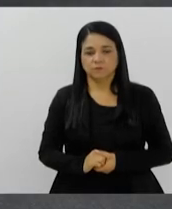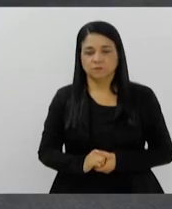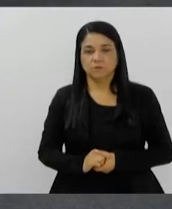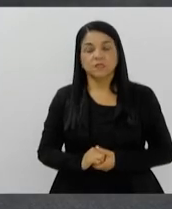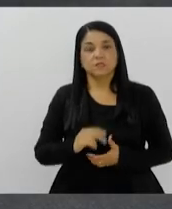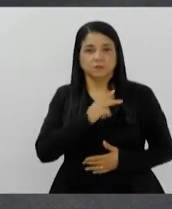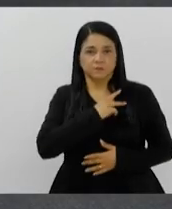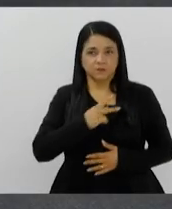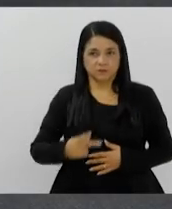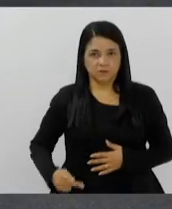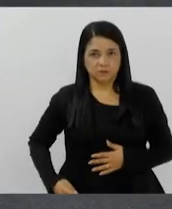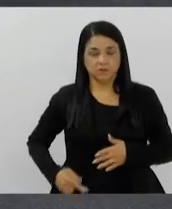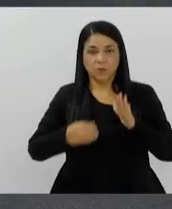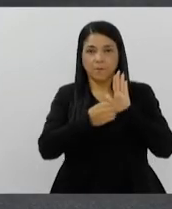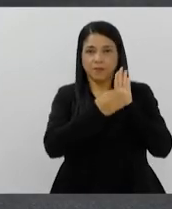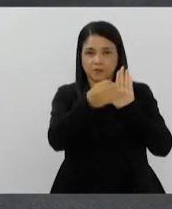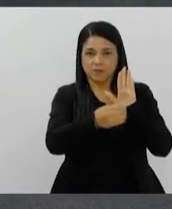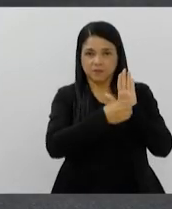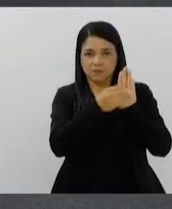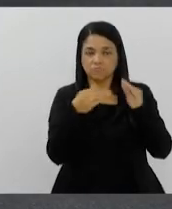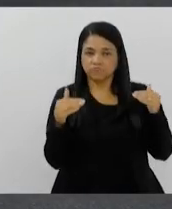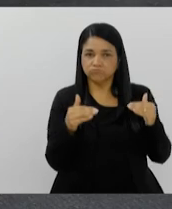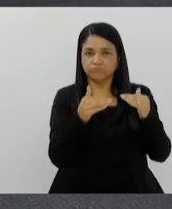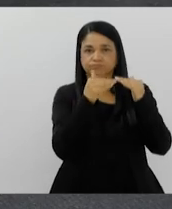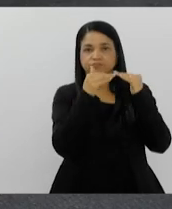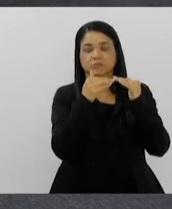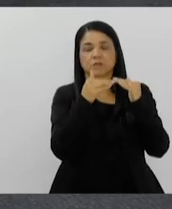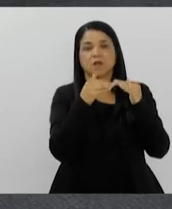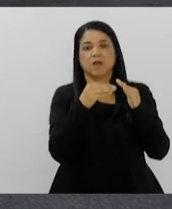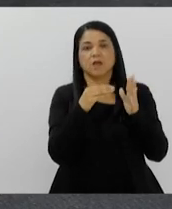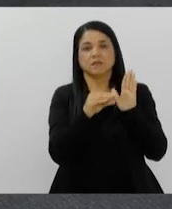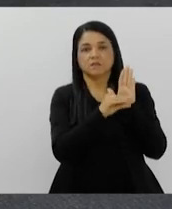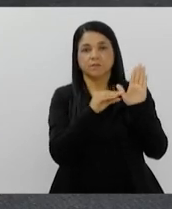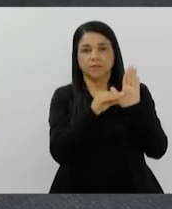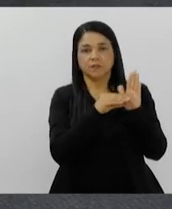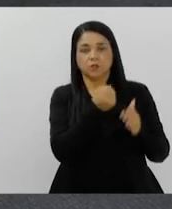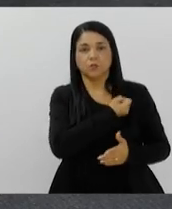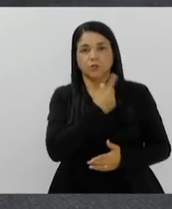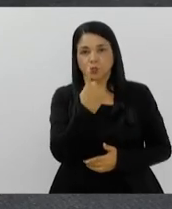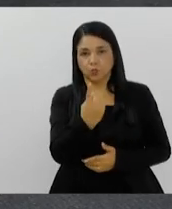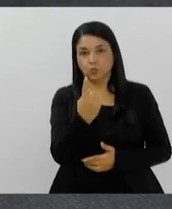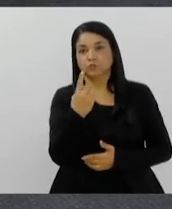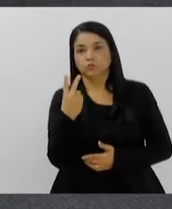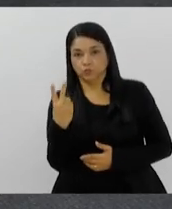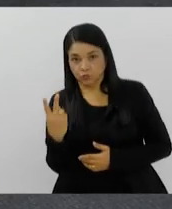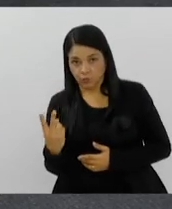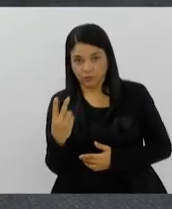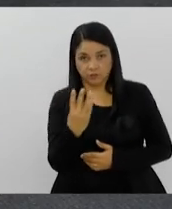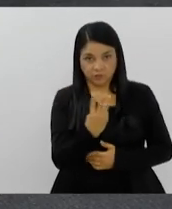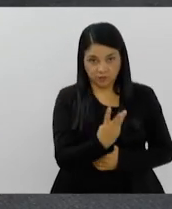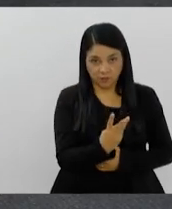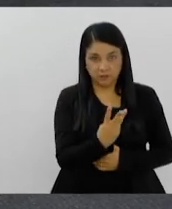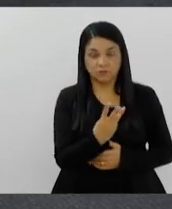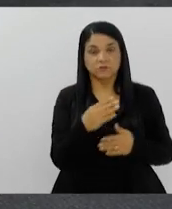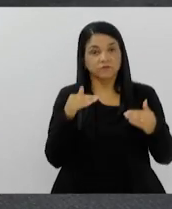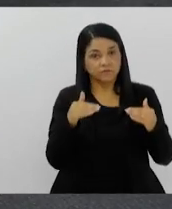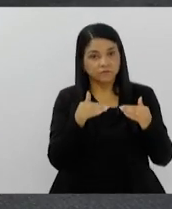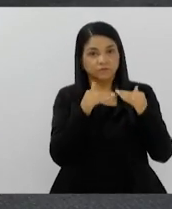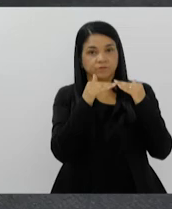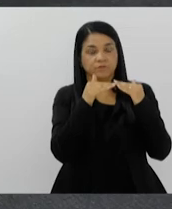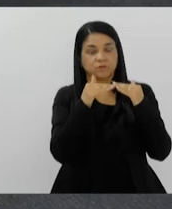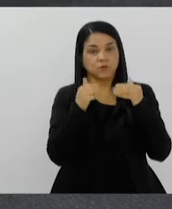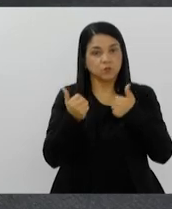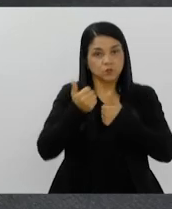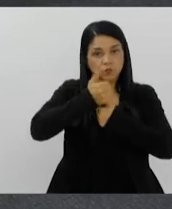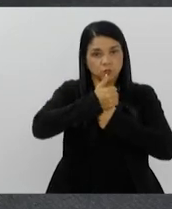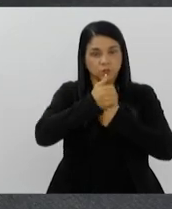Senhora presidente, o parecer é favorável às emendas número 1, 2 e 3, favorável com